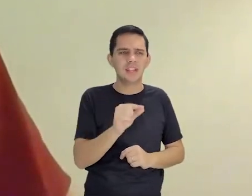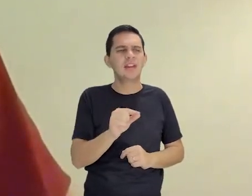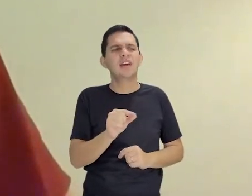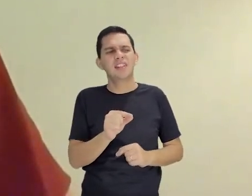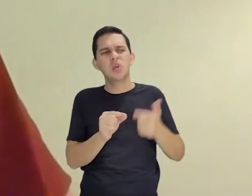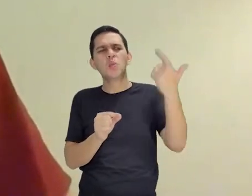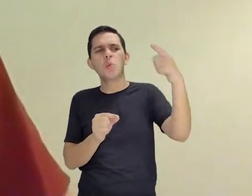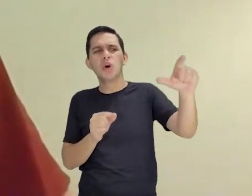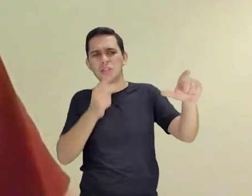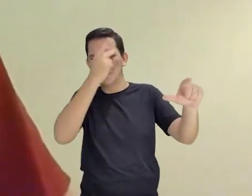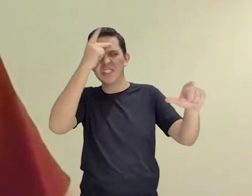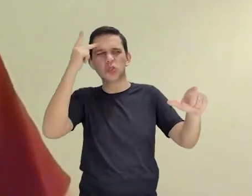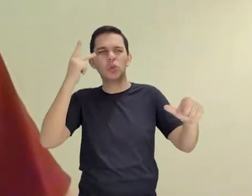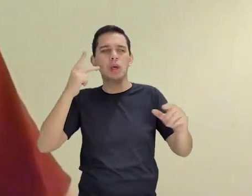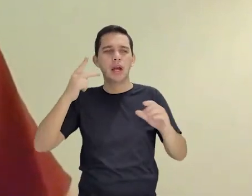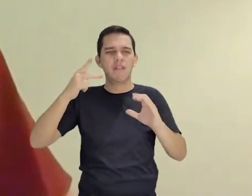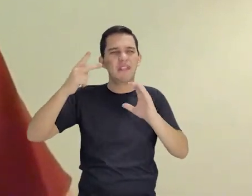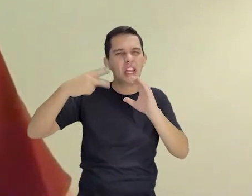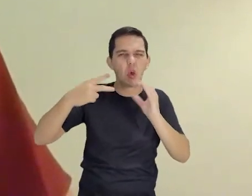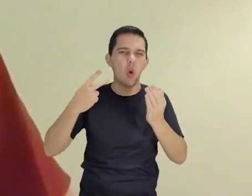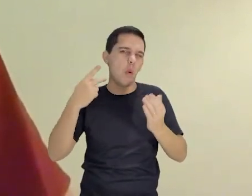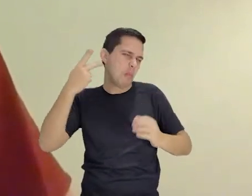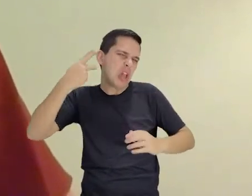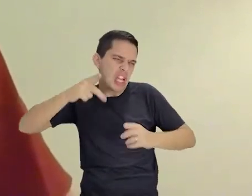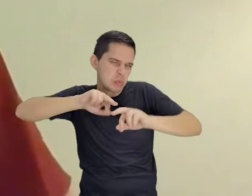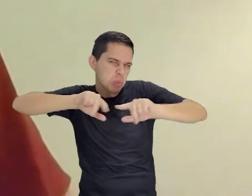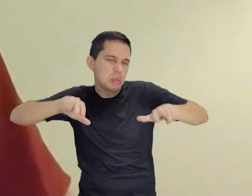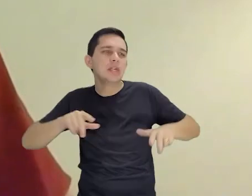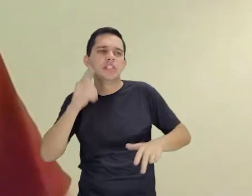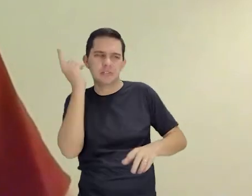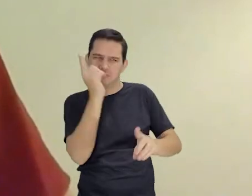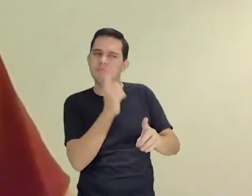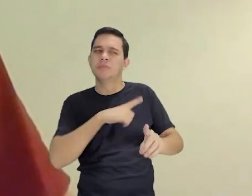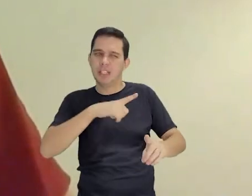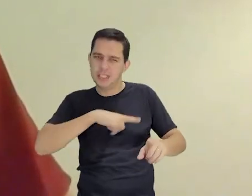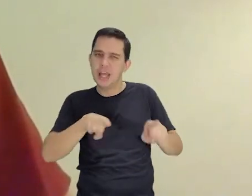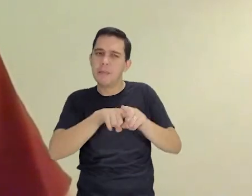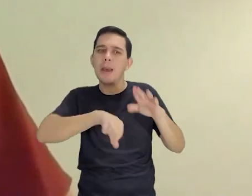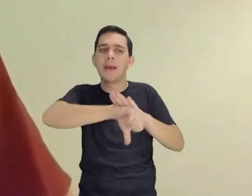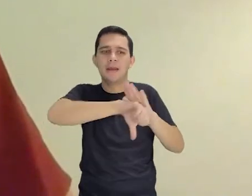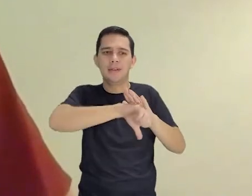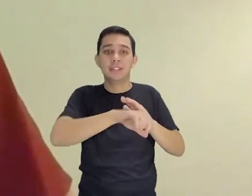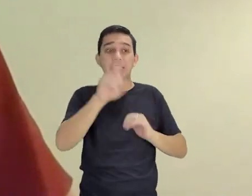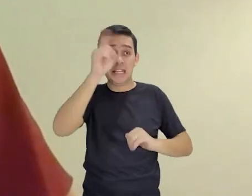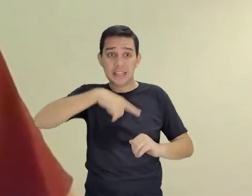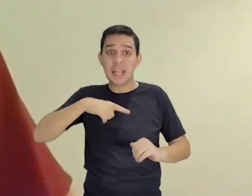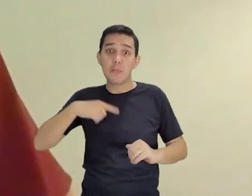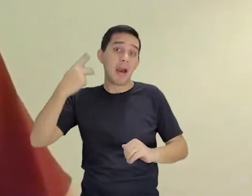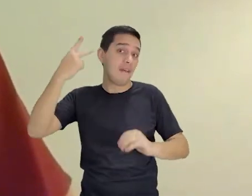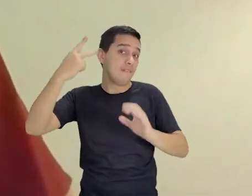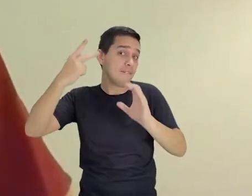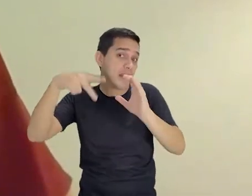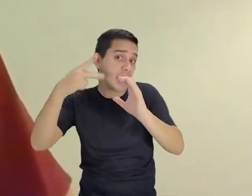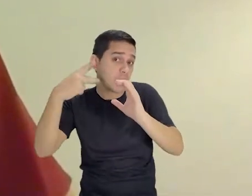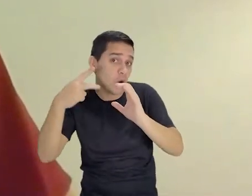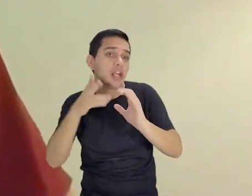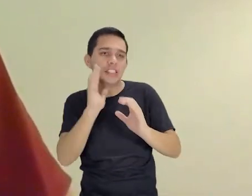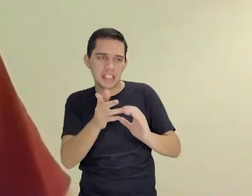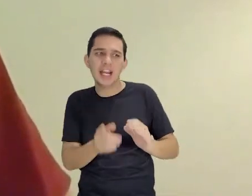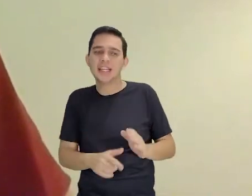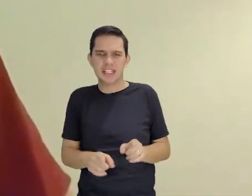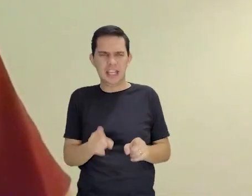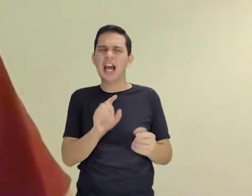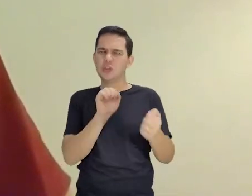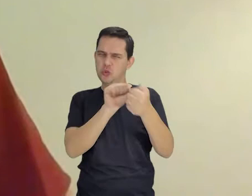outros membros do Poder Legislativo, lembrando que já existe uma vereadora denunciada, mas temos também